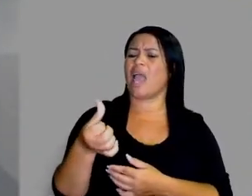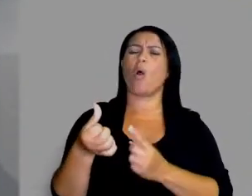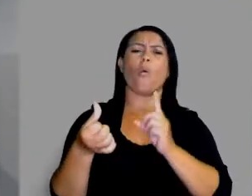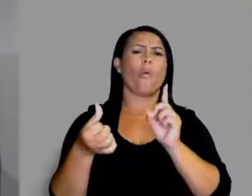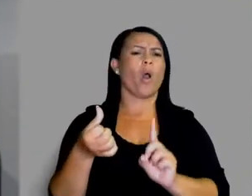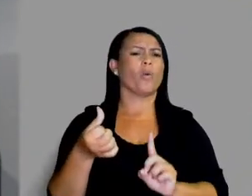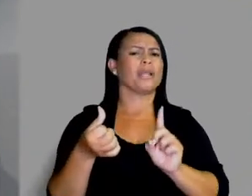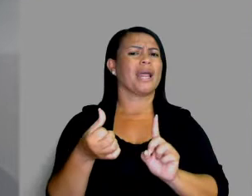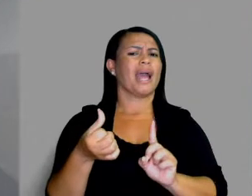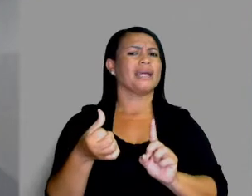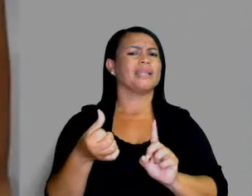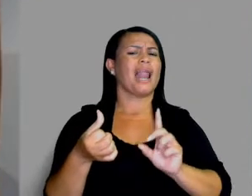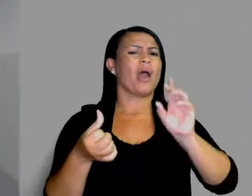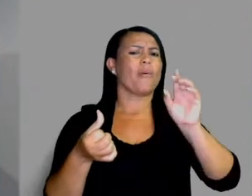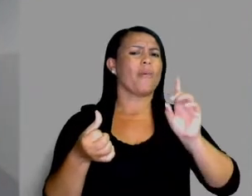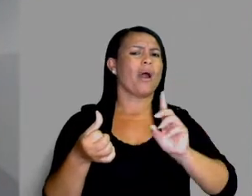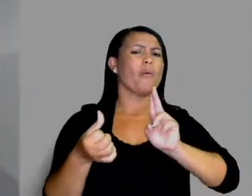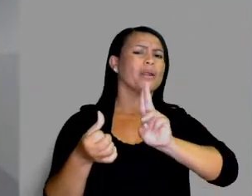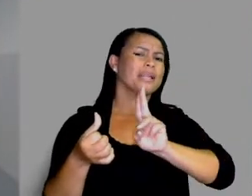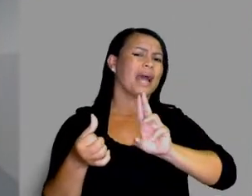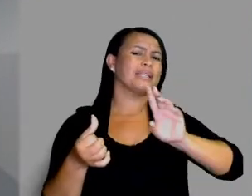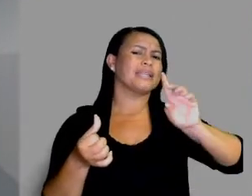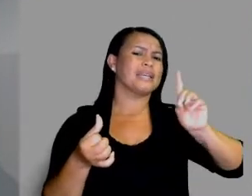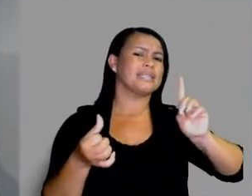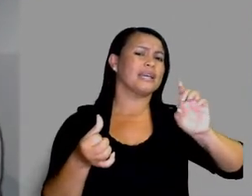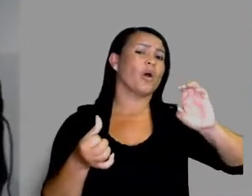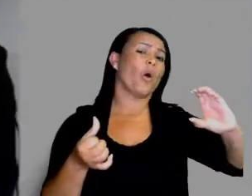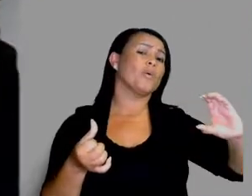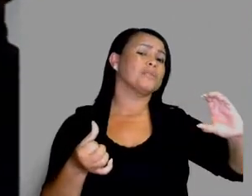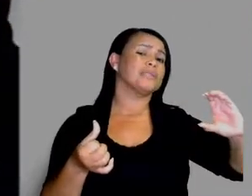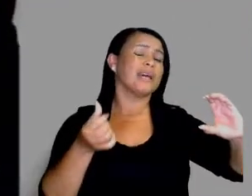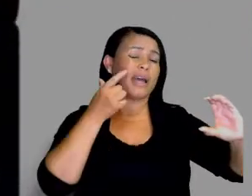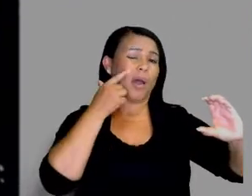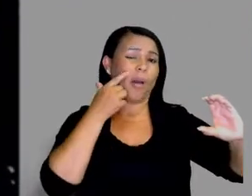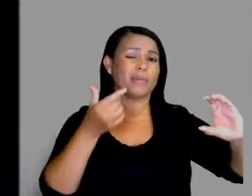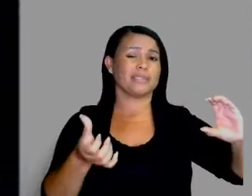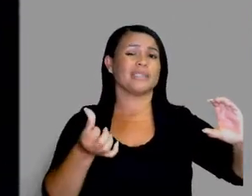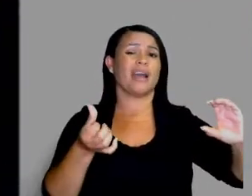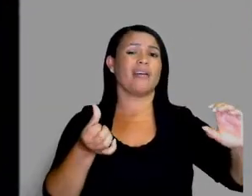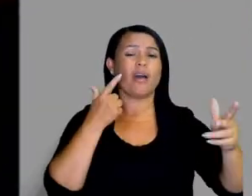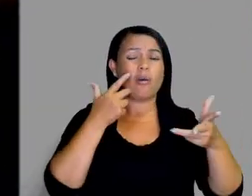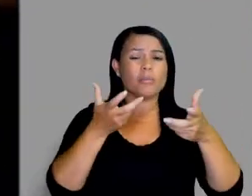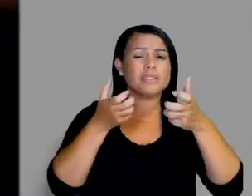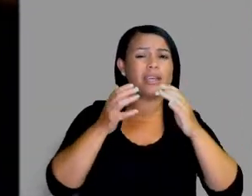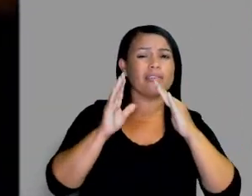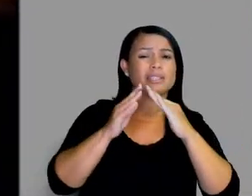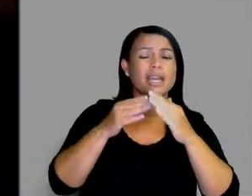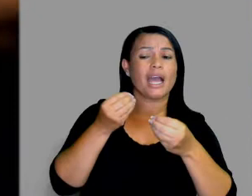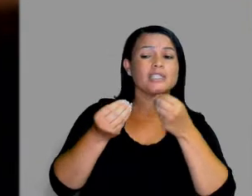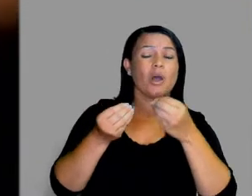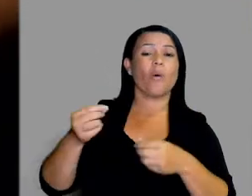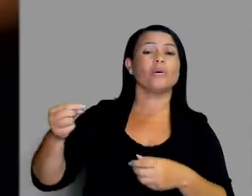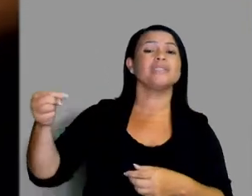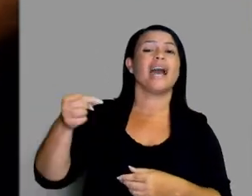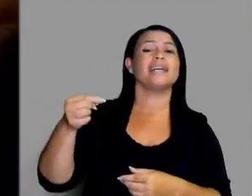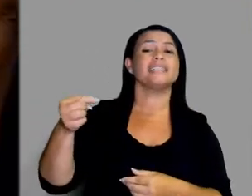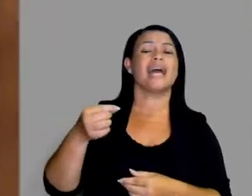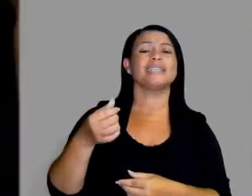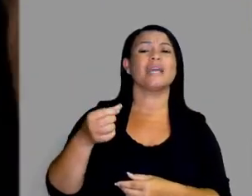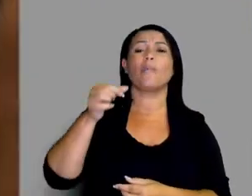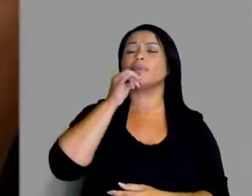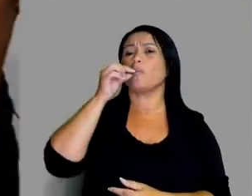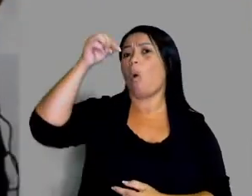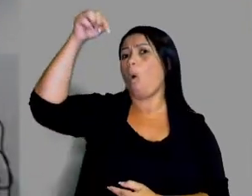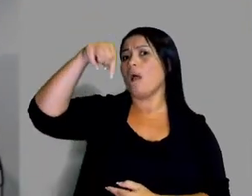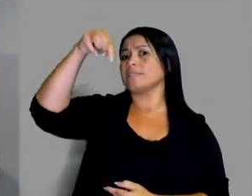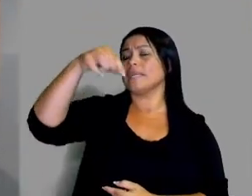unidade, uma dezena ou uma centena? Observa bem aí de casa aonde está a setinha.